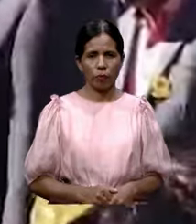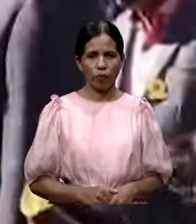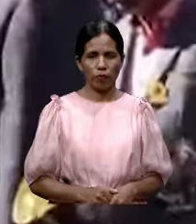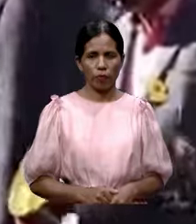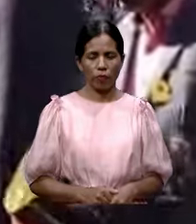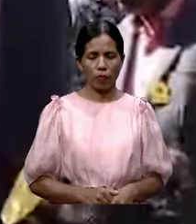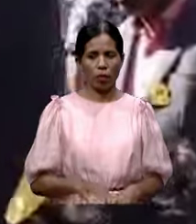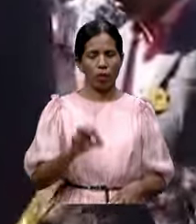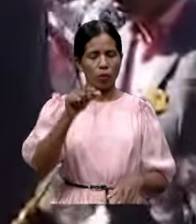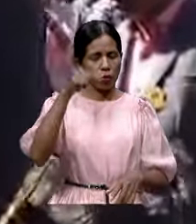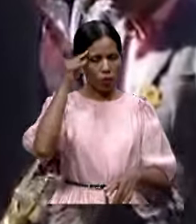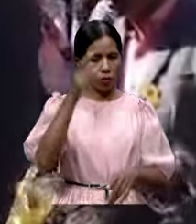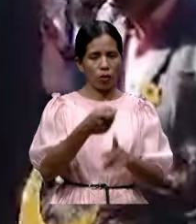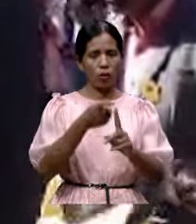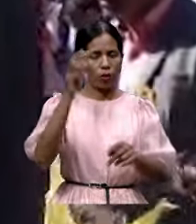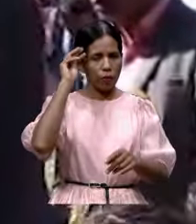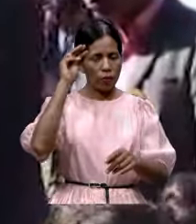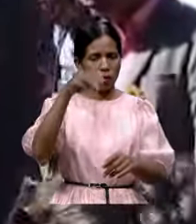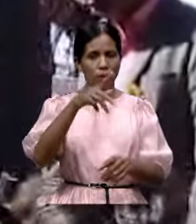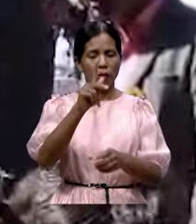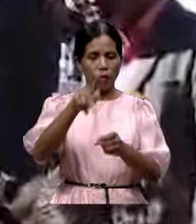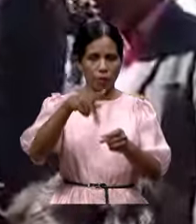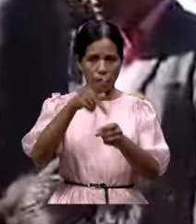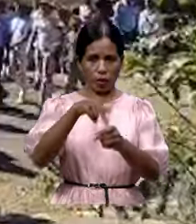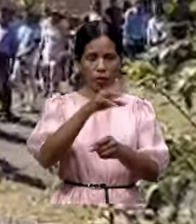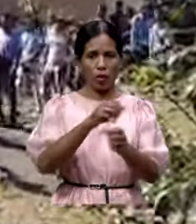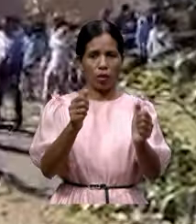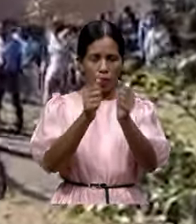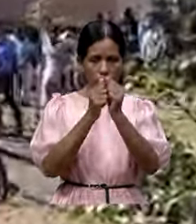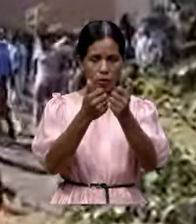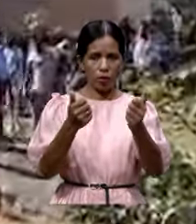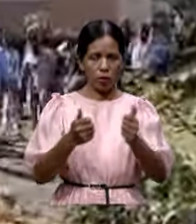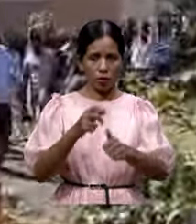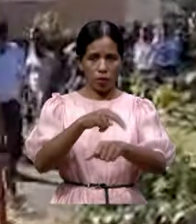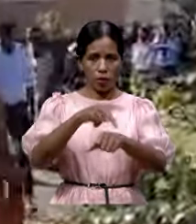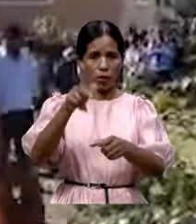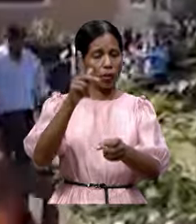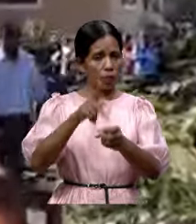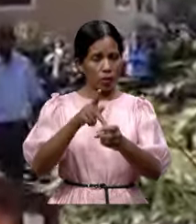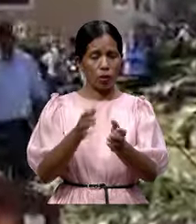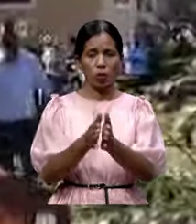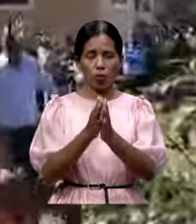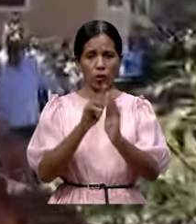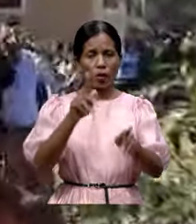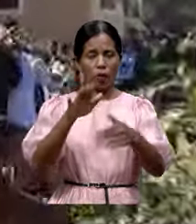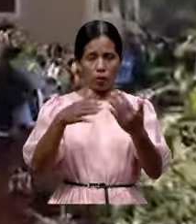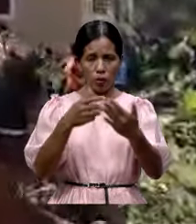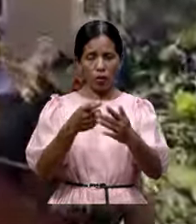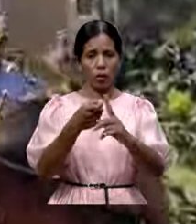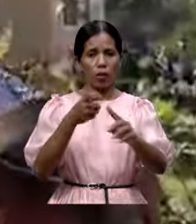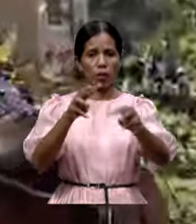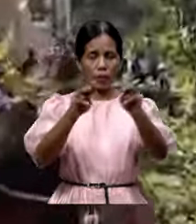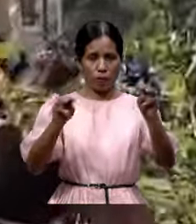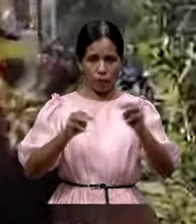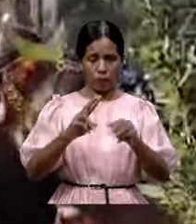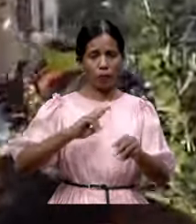Nono Governo Constitucional liu si Ministério Petróleo no Minerais, hamutu ko Autoridad Nacional Minerais, husu basidadang no entidades iha Municipio